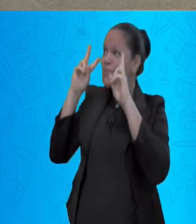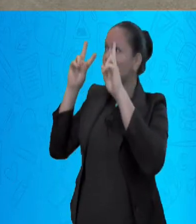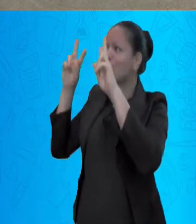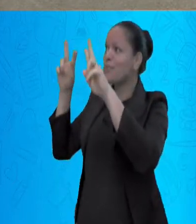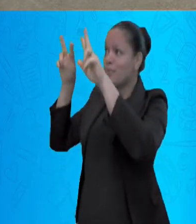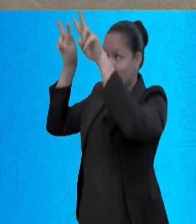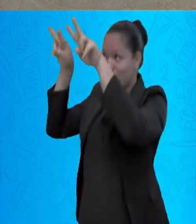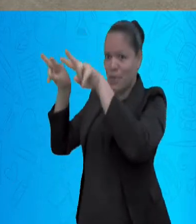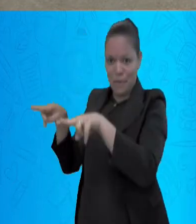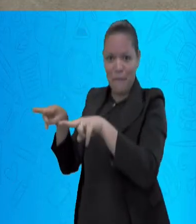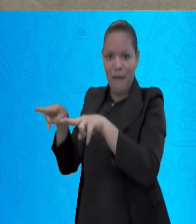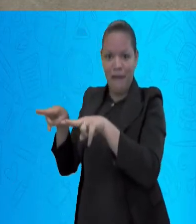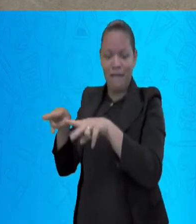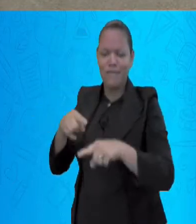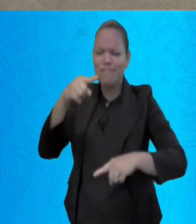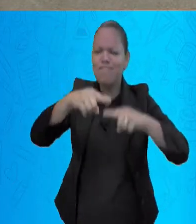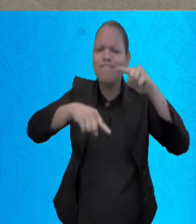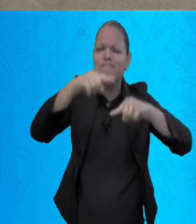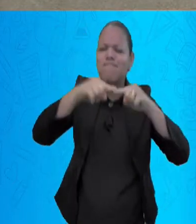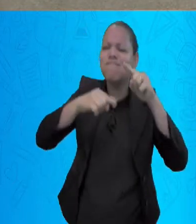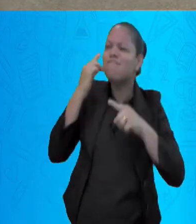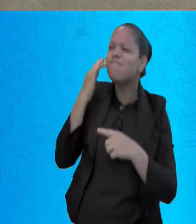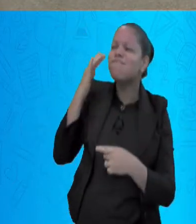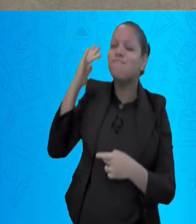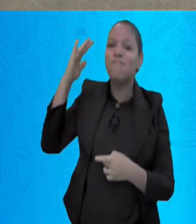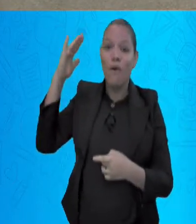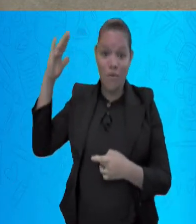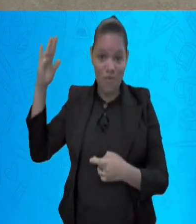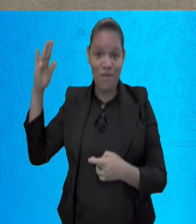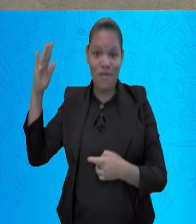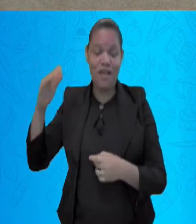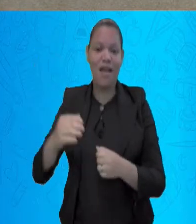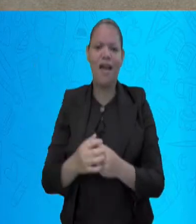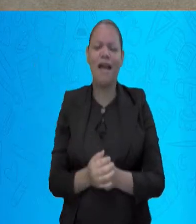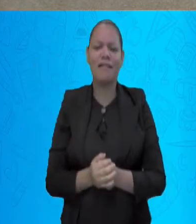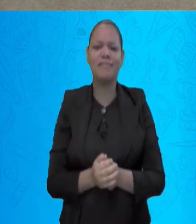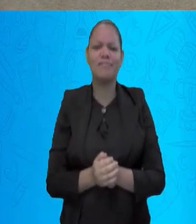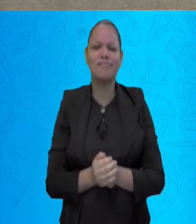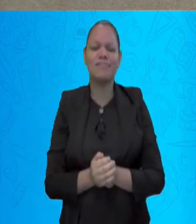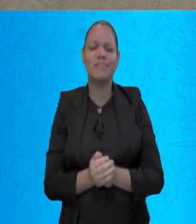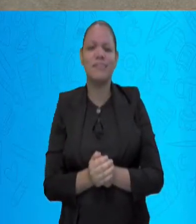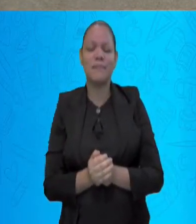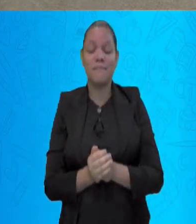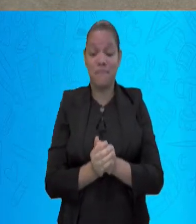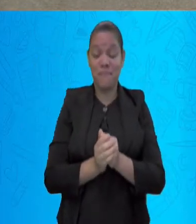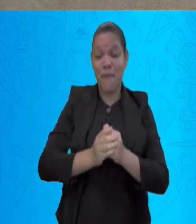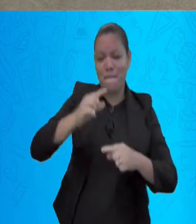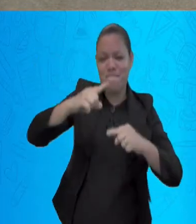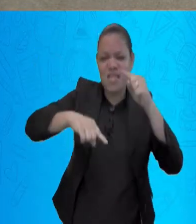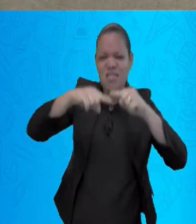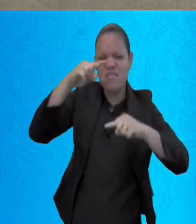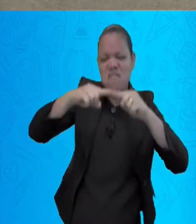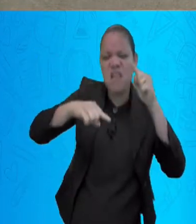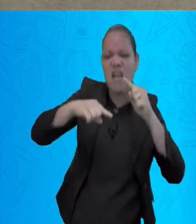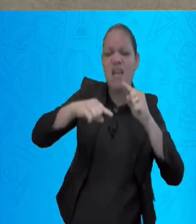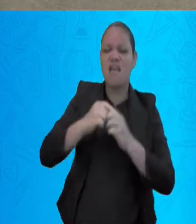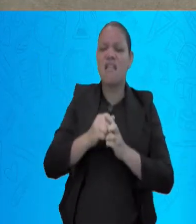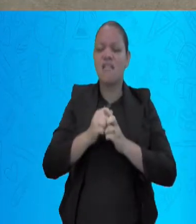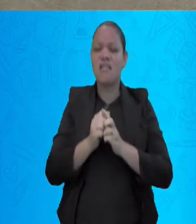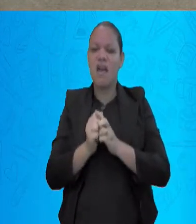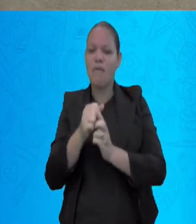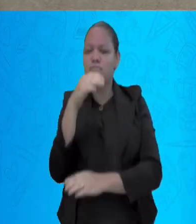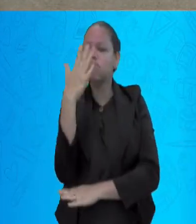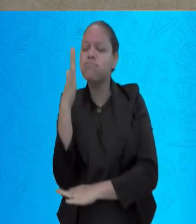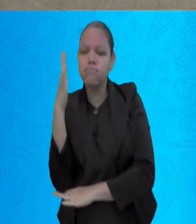encontramos. Ele vem numa caixa, ele é um material feito de madeira, tá? E aqui nós temos esse cubinho, essa imagem